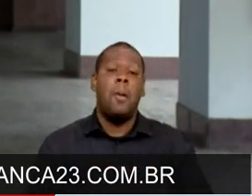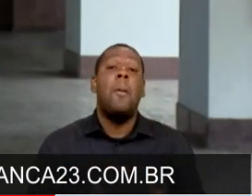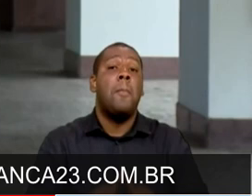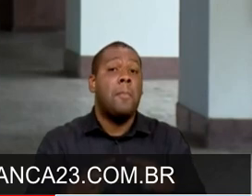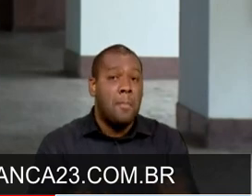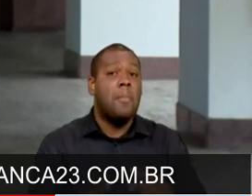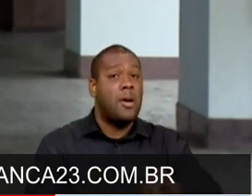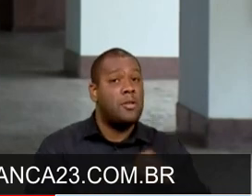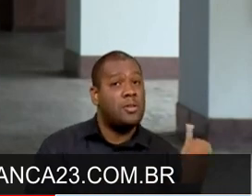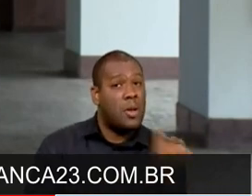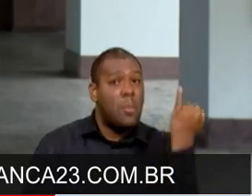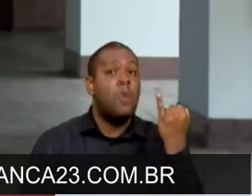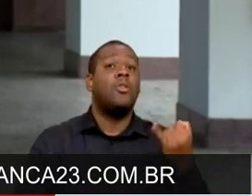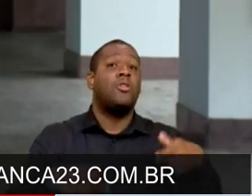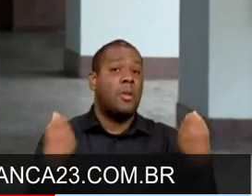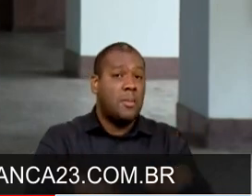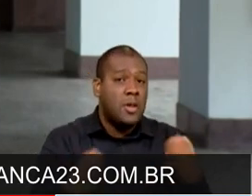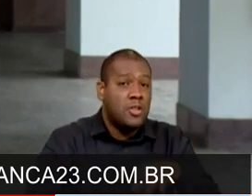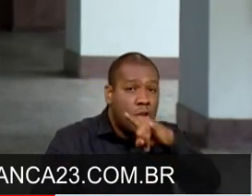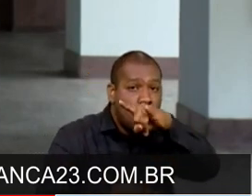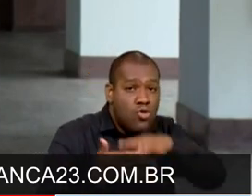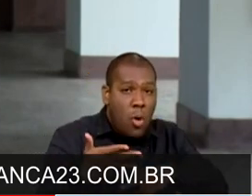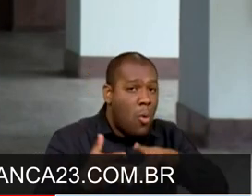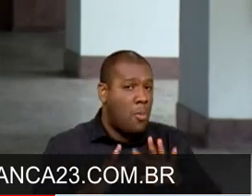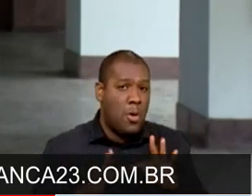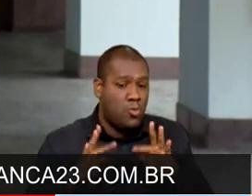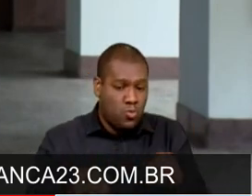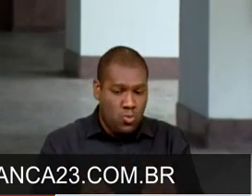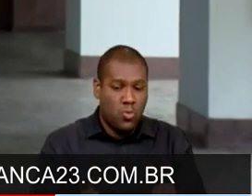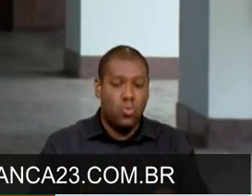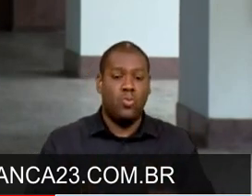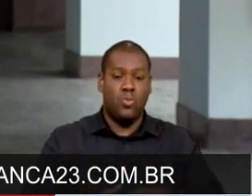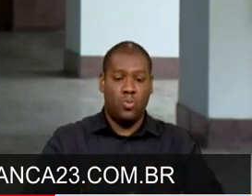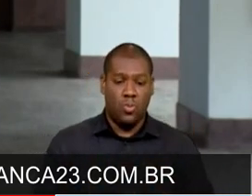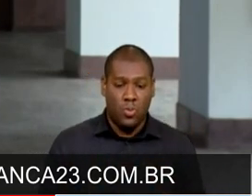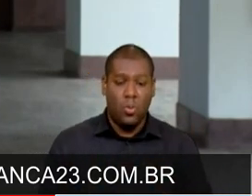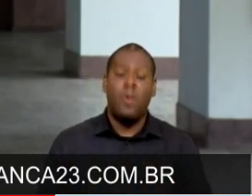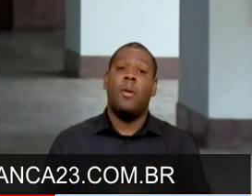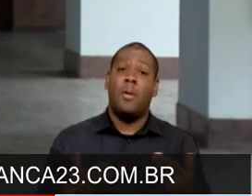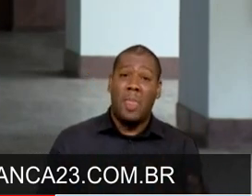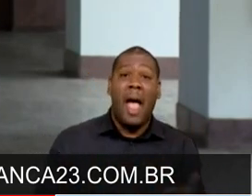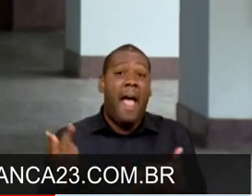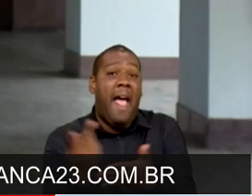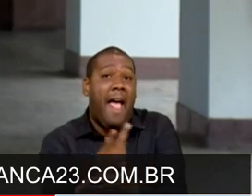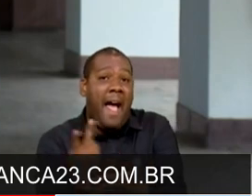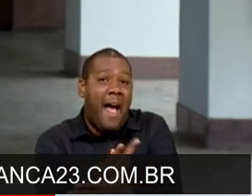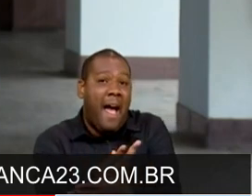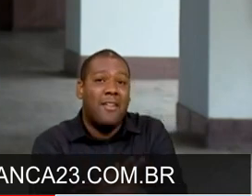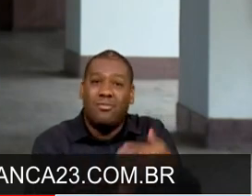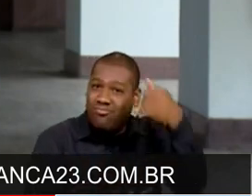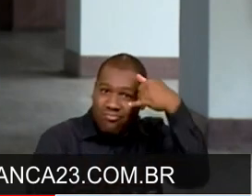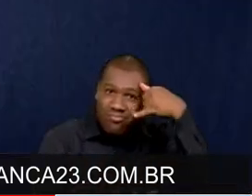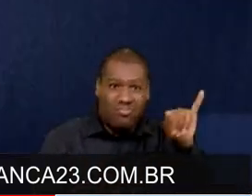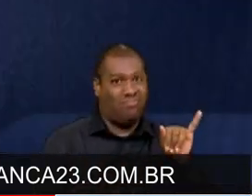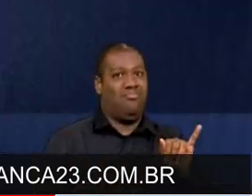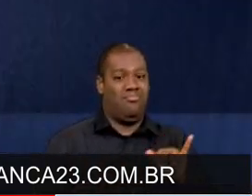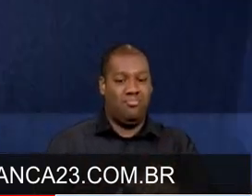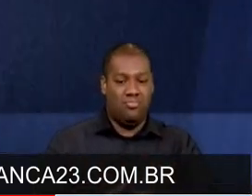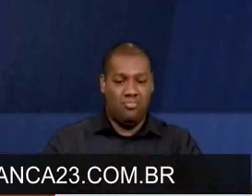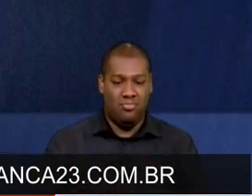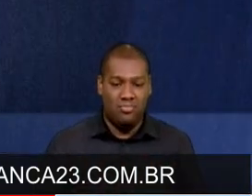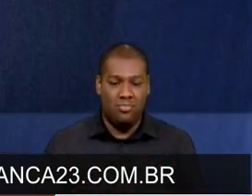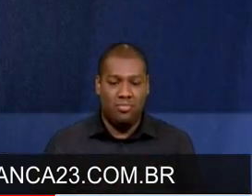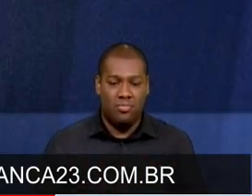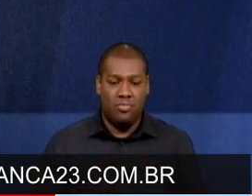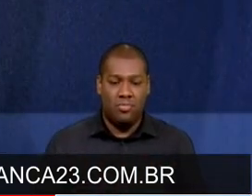muito importante ter em mãos todos os documentos necessários, até mesmo para evitar erros durante o preenchimento. Entre